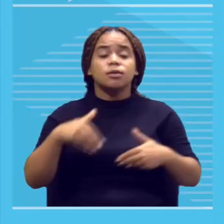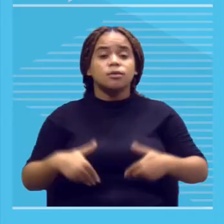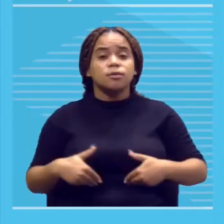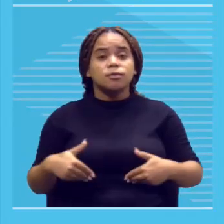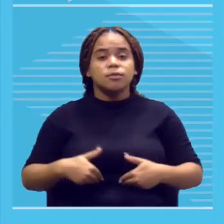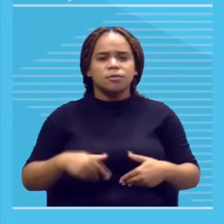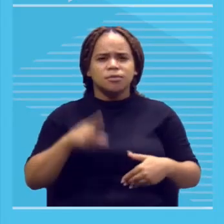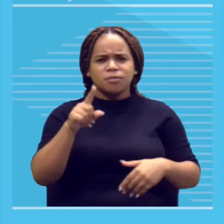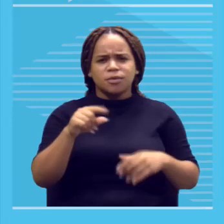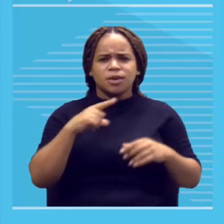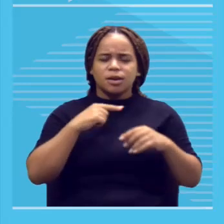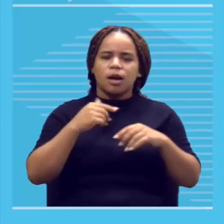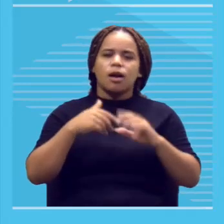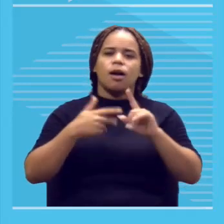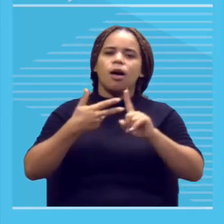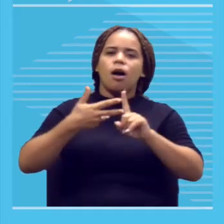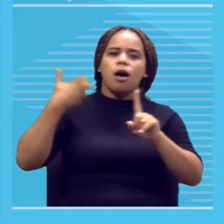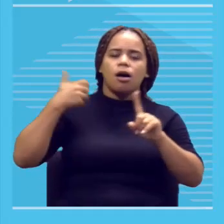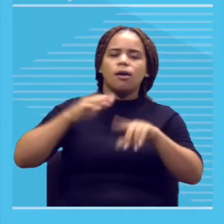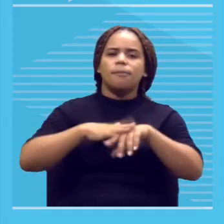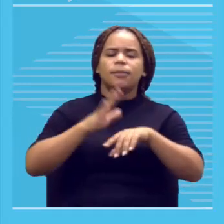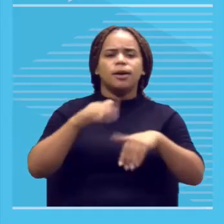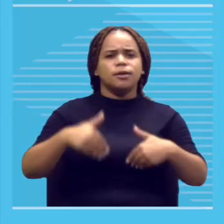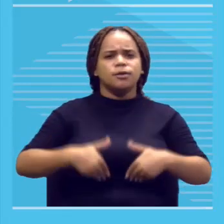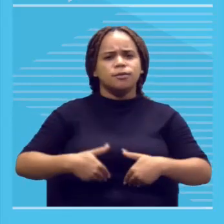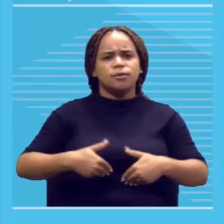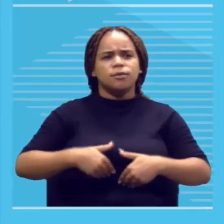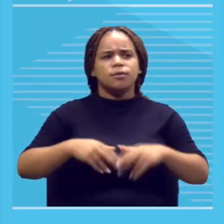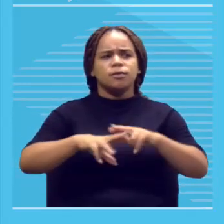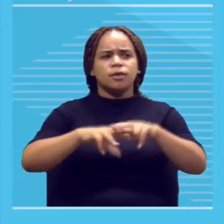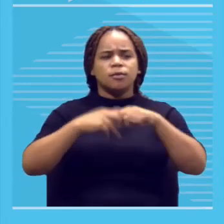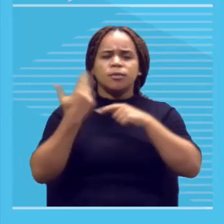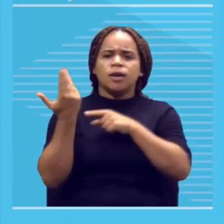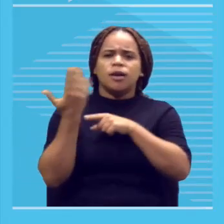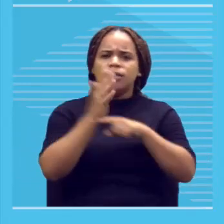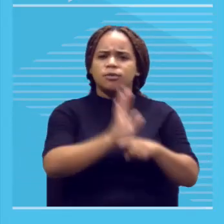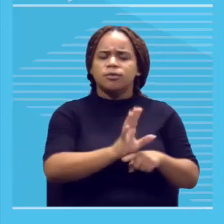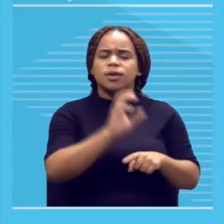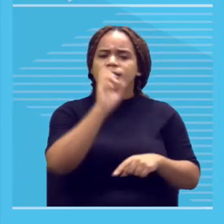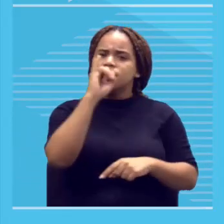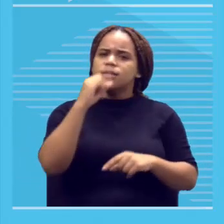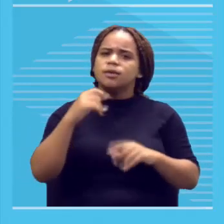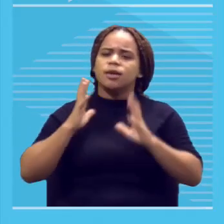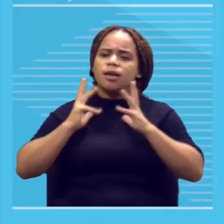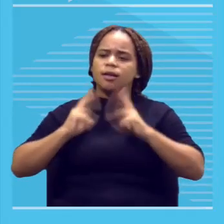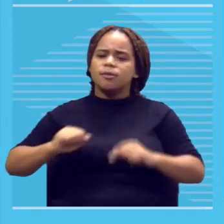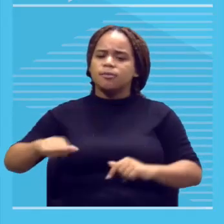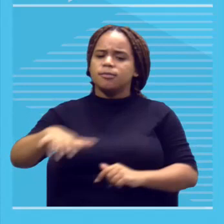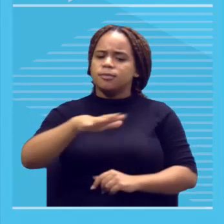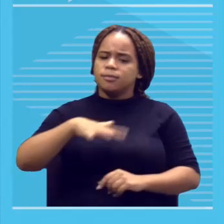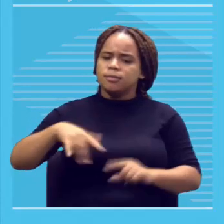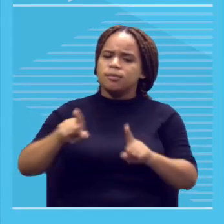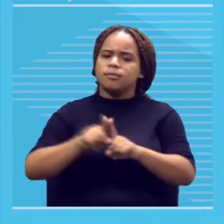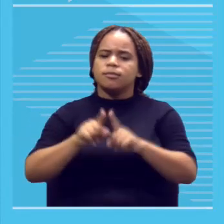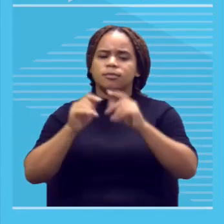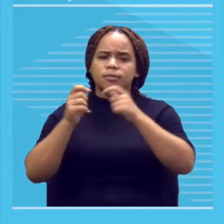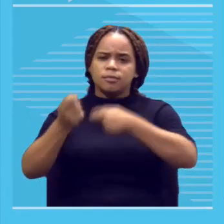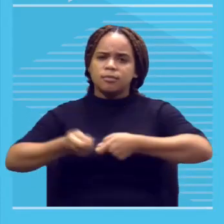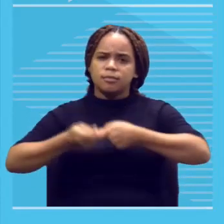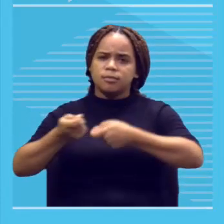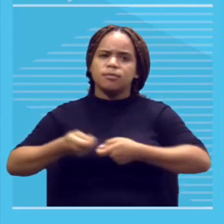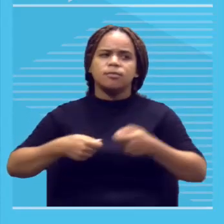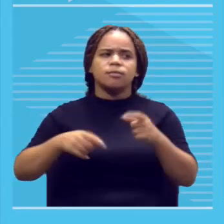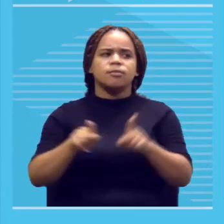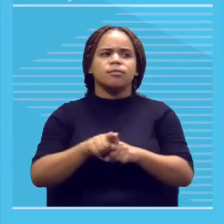e você tá explorando a fome dela condicionando ajuda a limpar o terreno a capinar não